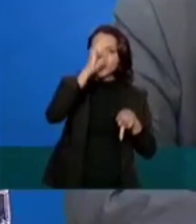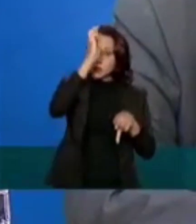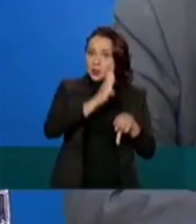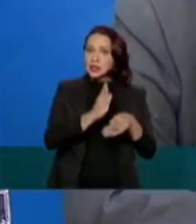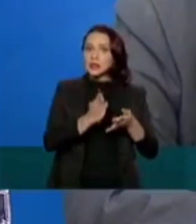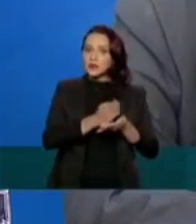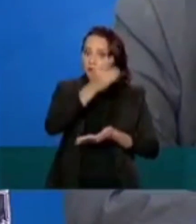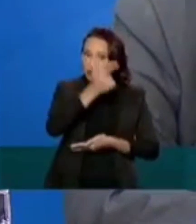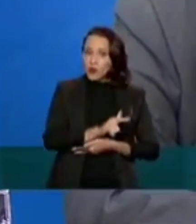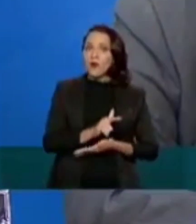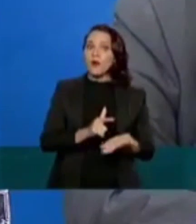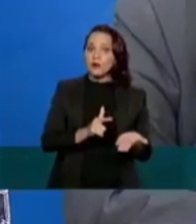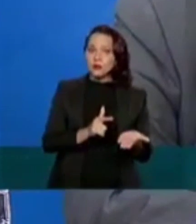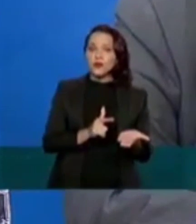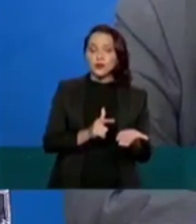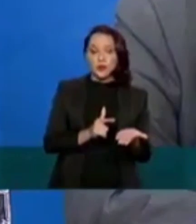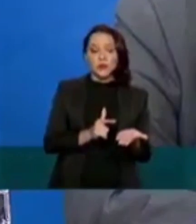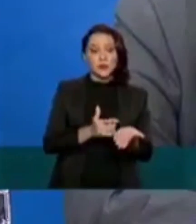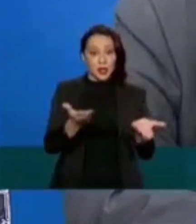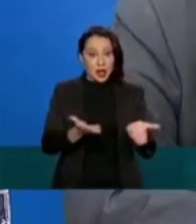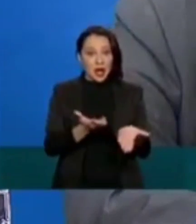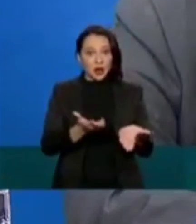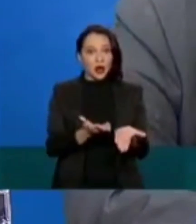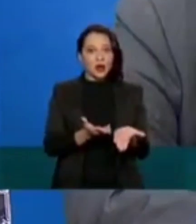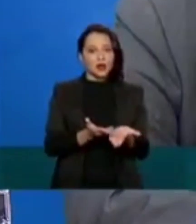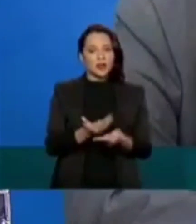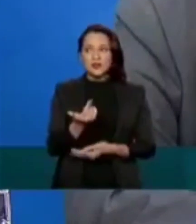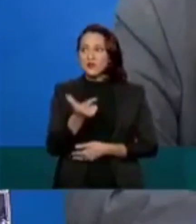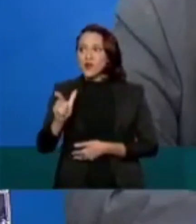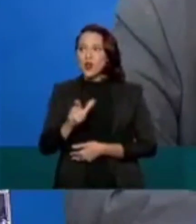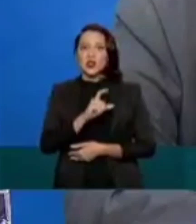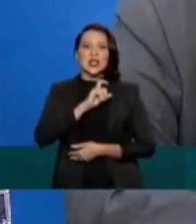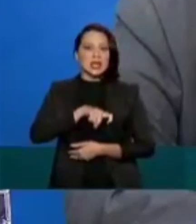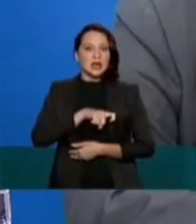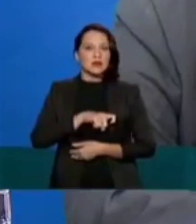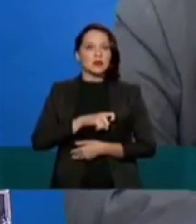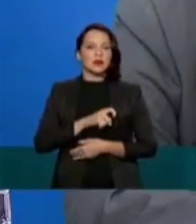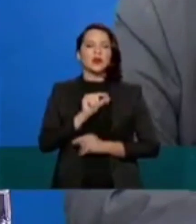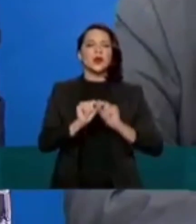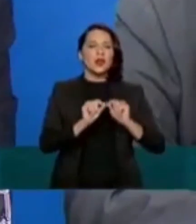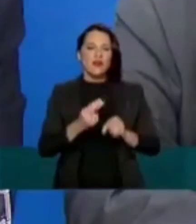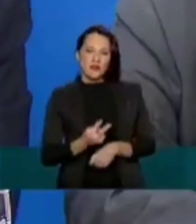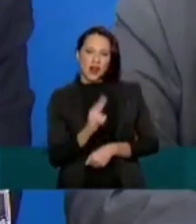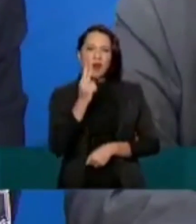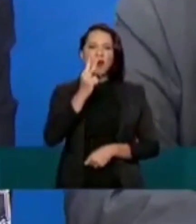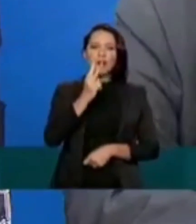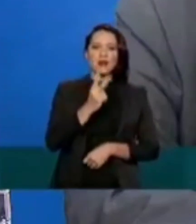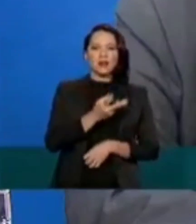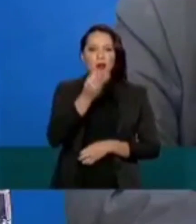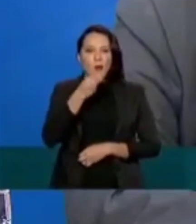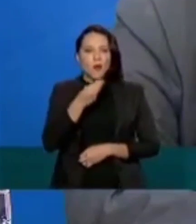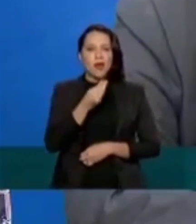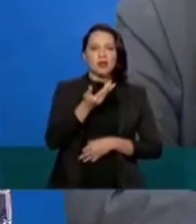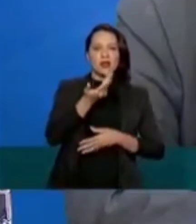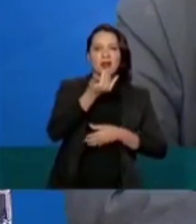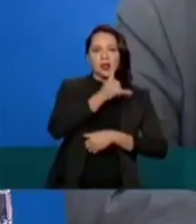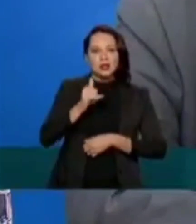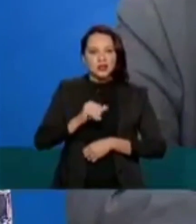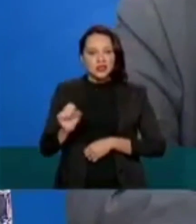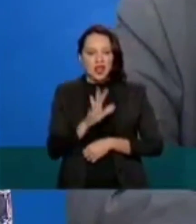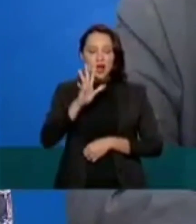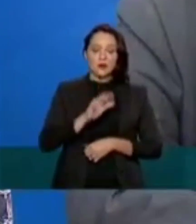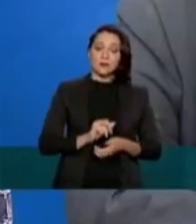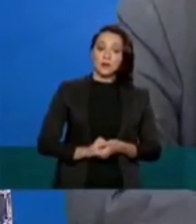brasileira novamente, agora de um inimigo diferente, que é o preço de comida e energia. E o presidente, já